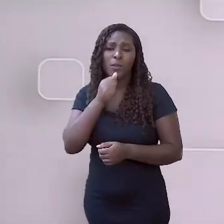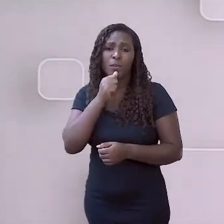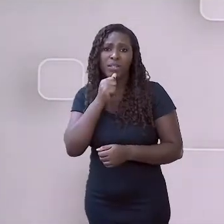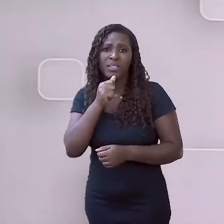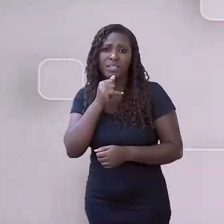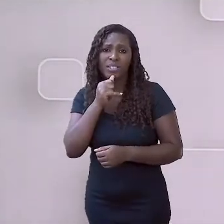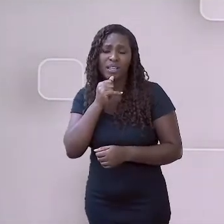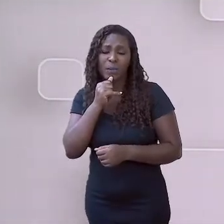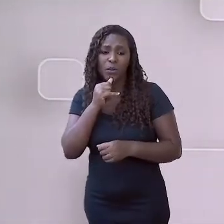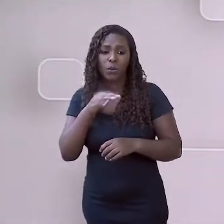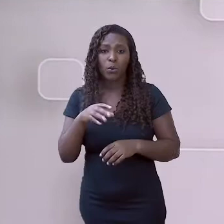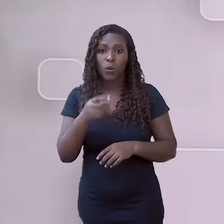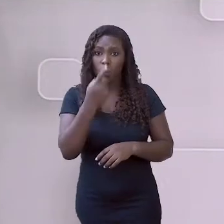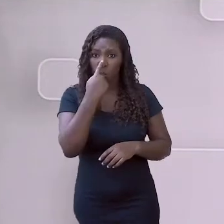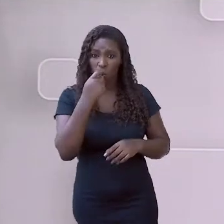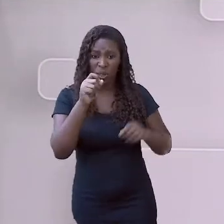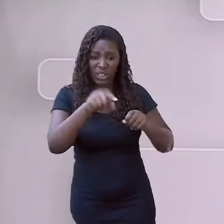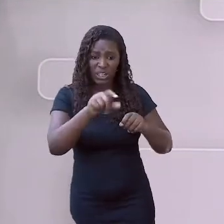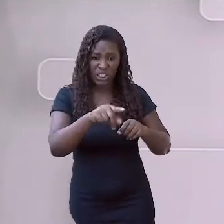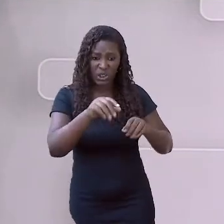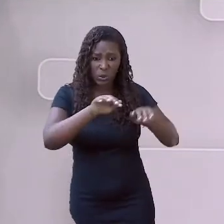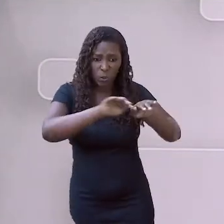a céu aberto.